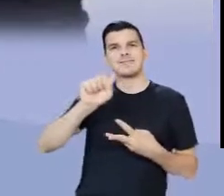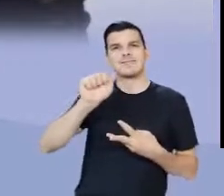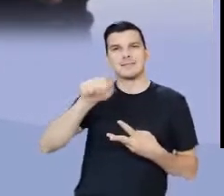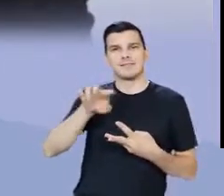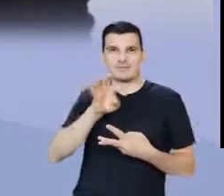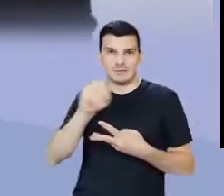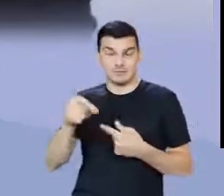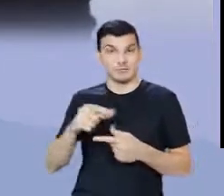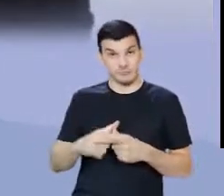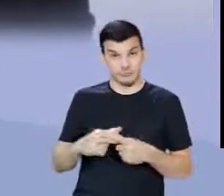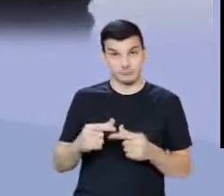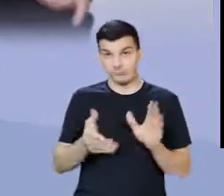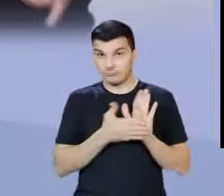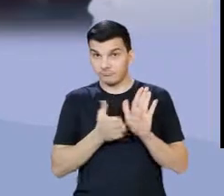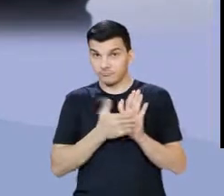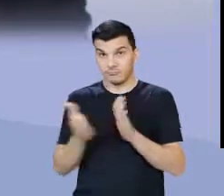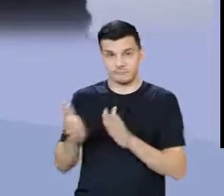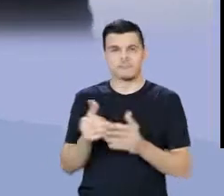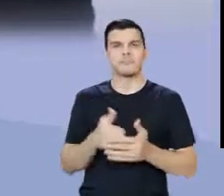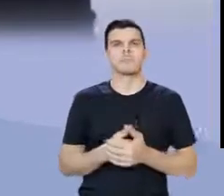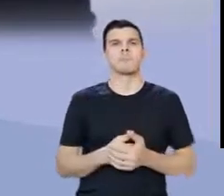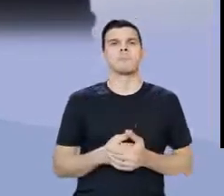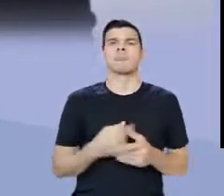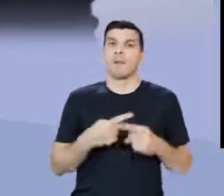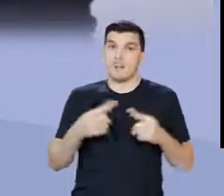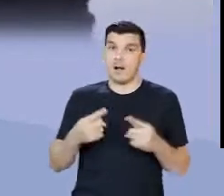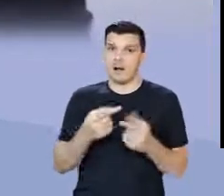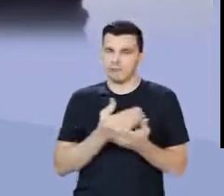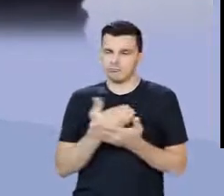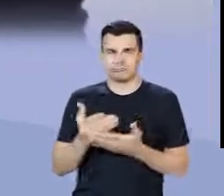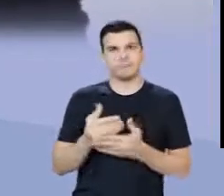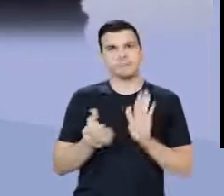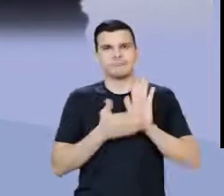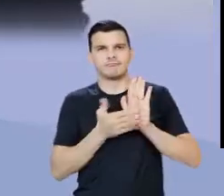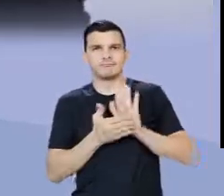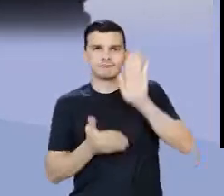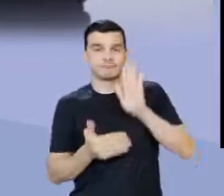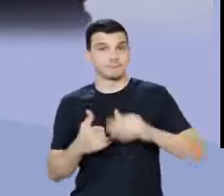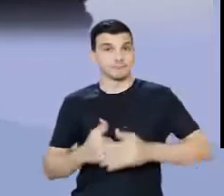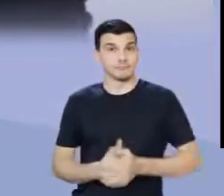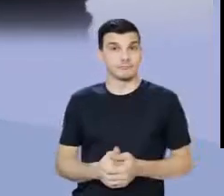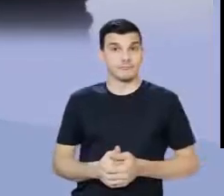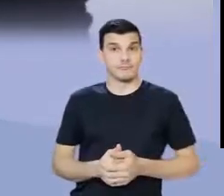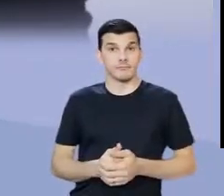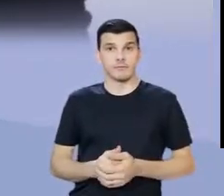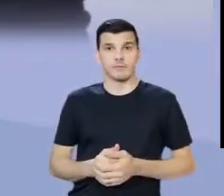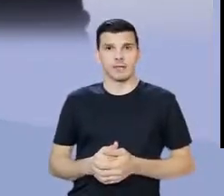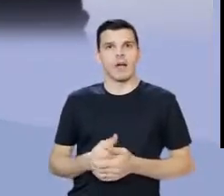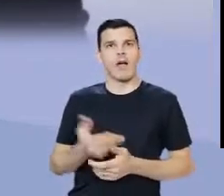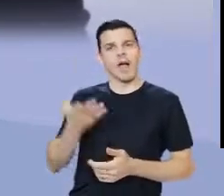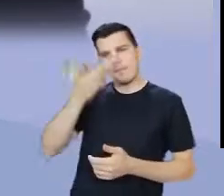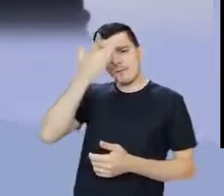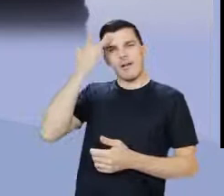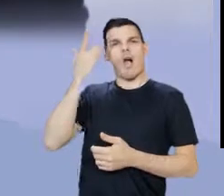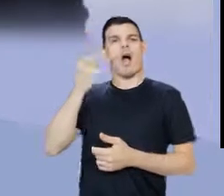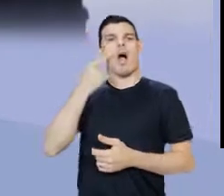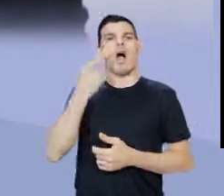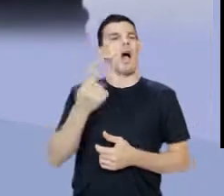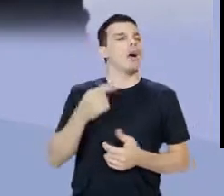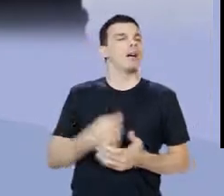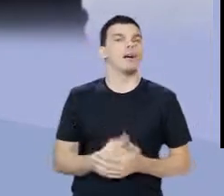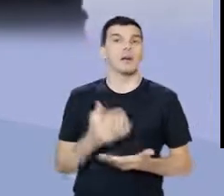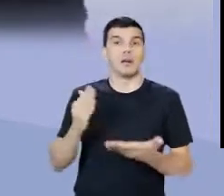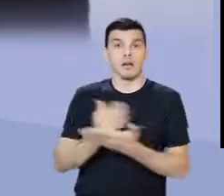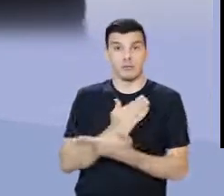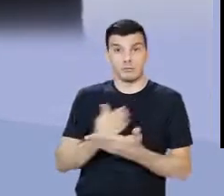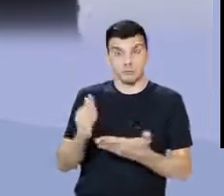do baú, né? Começou a ter a sua campanha, depois retirou no início, mas estava lá como uma possível candidatura. Então, os velhos homens